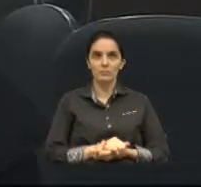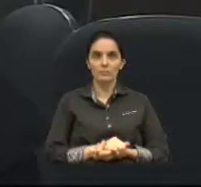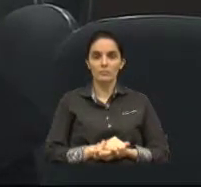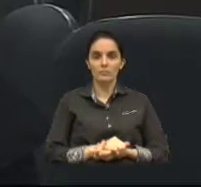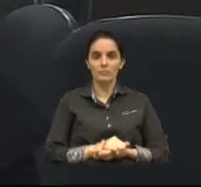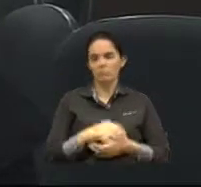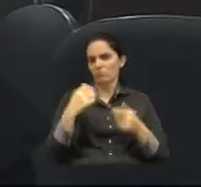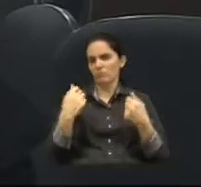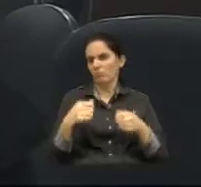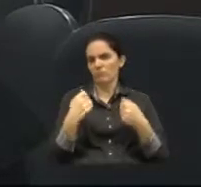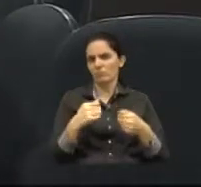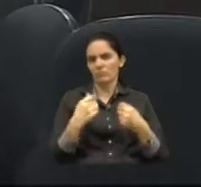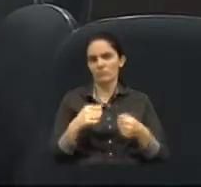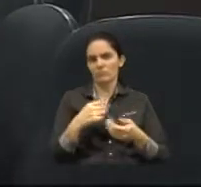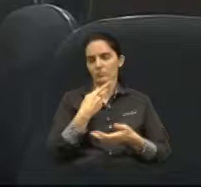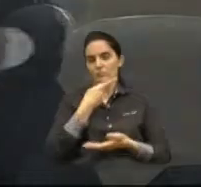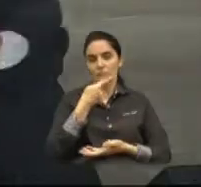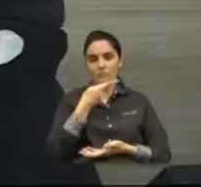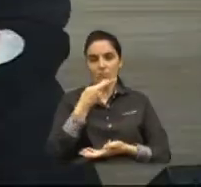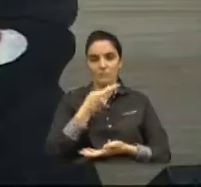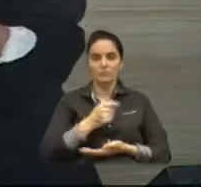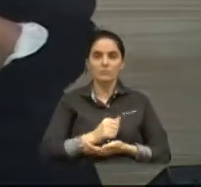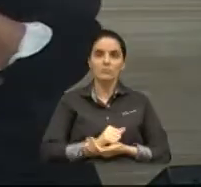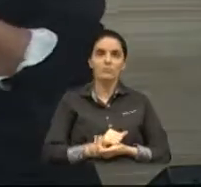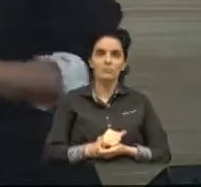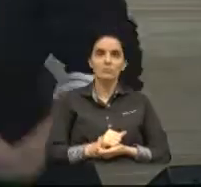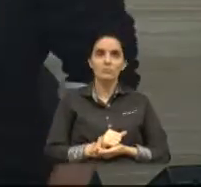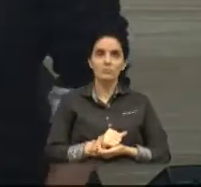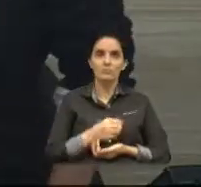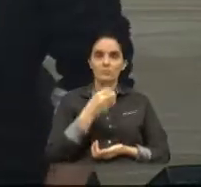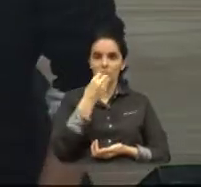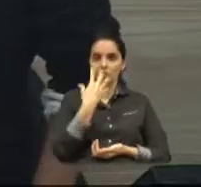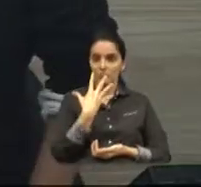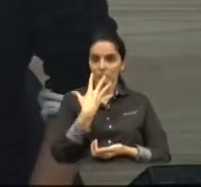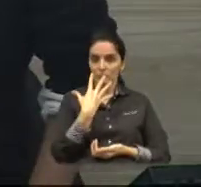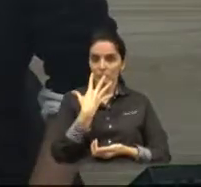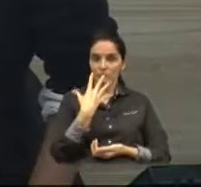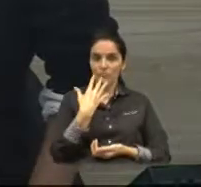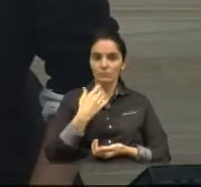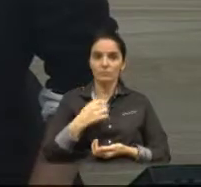aqui dizer benefícios que o esporte traz,